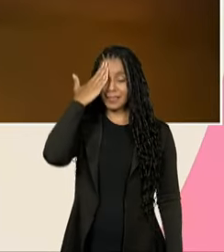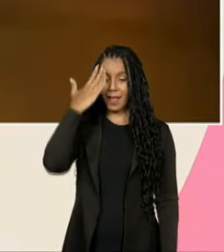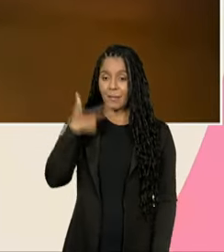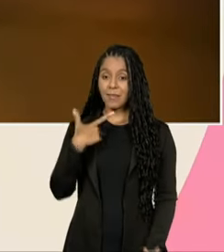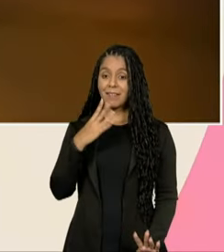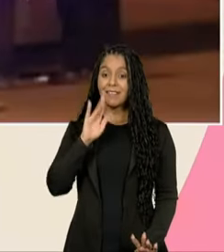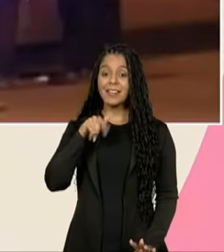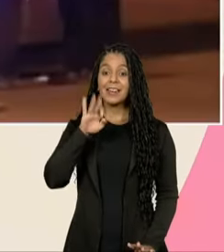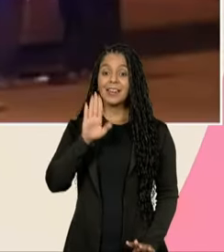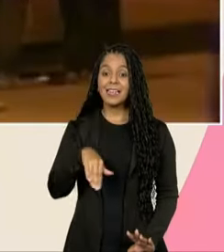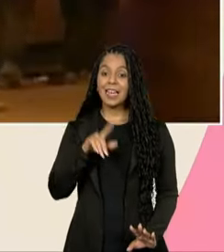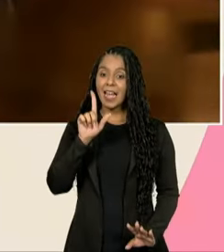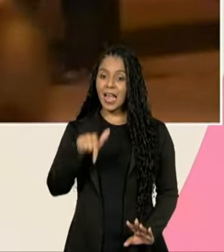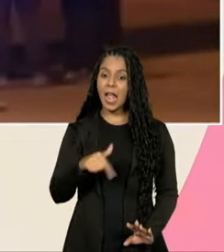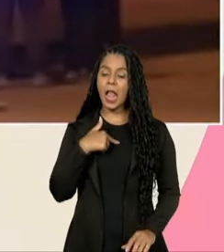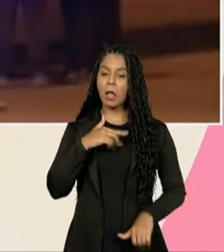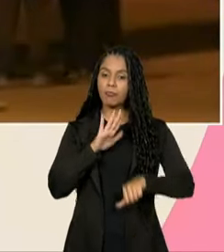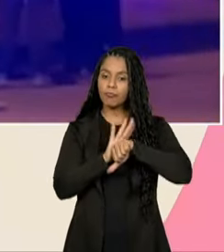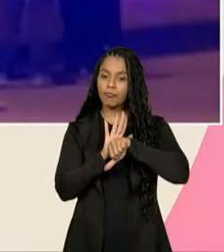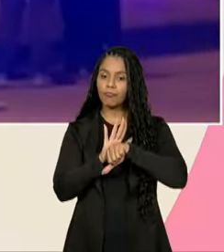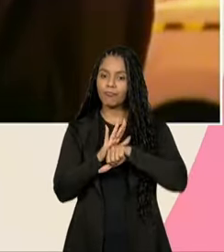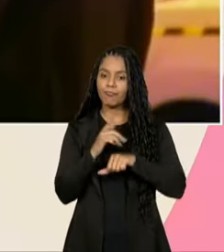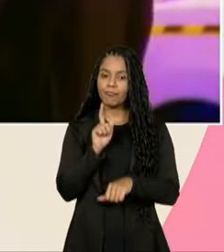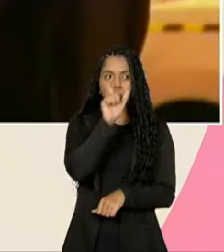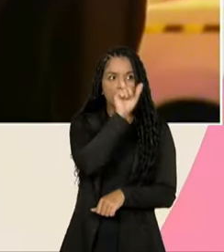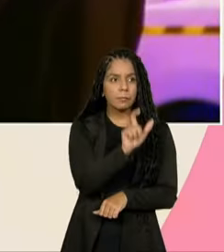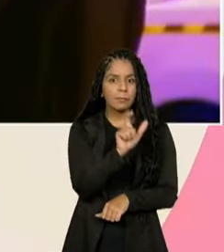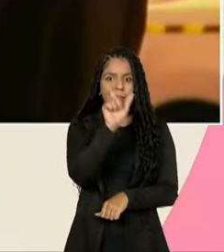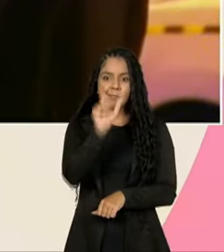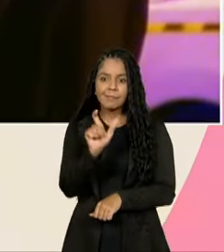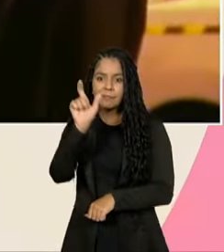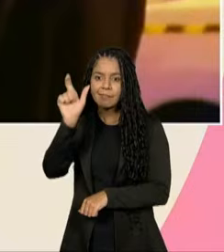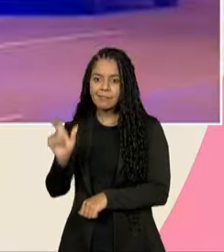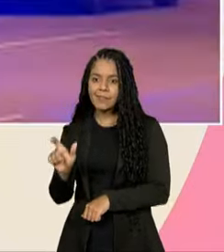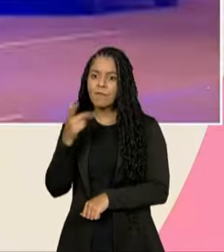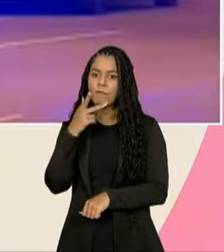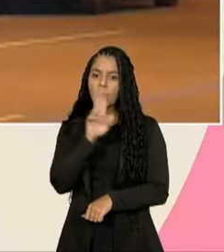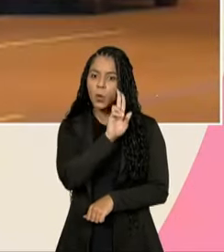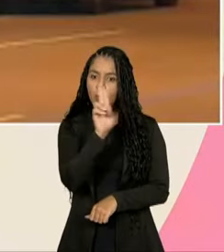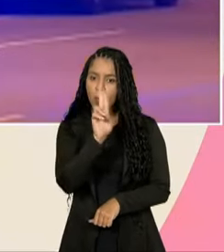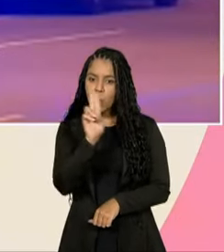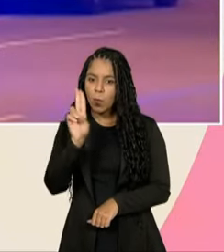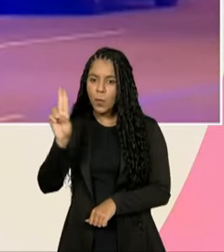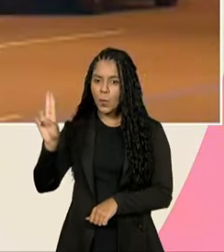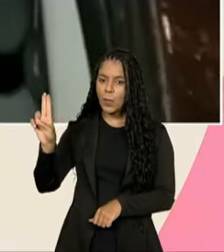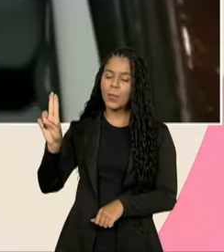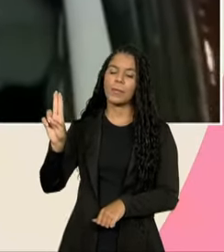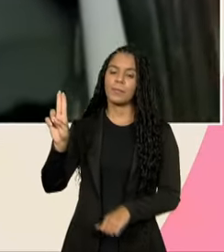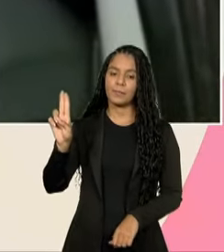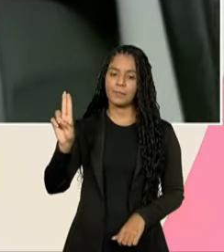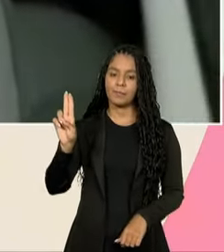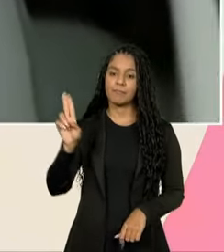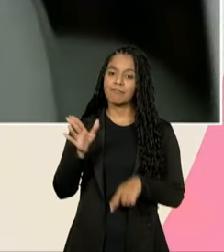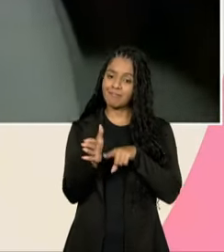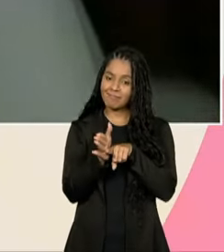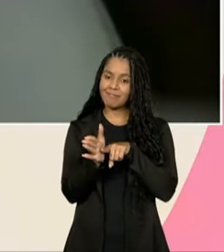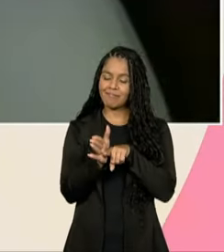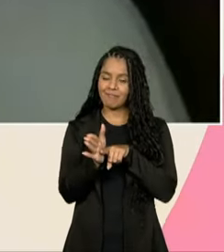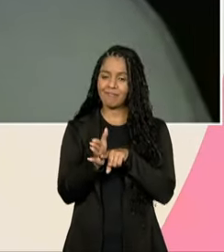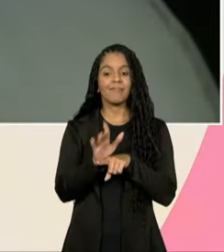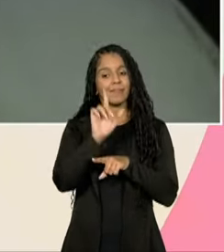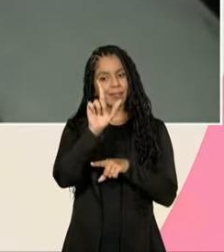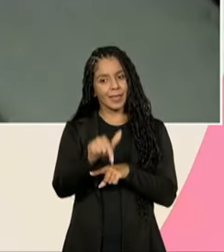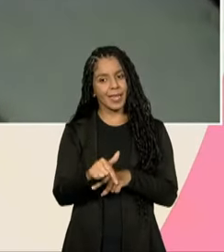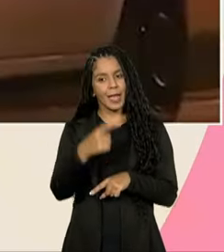envolvimento das figuras que estão sendo apontadas hoje, né, na investigação, como